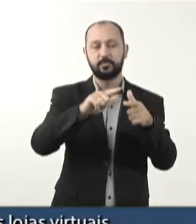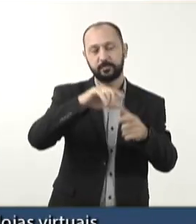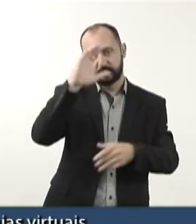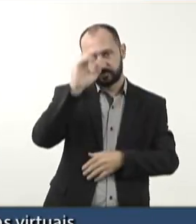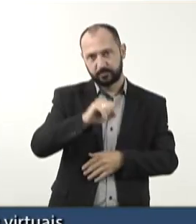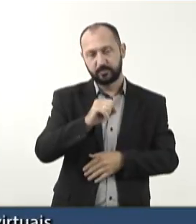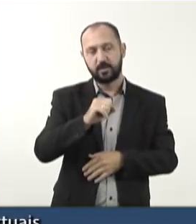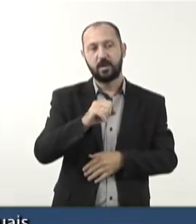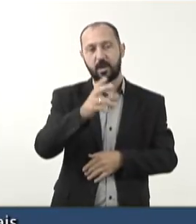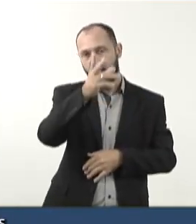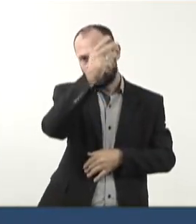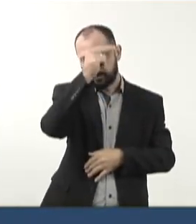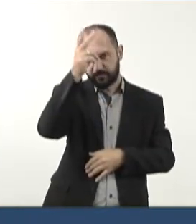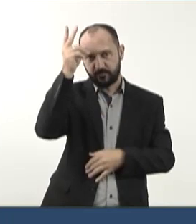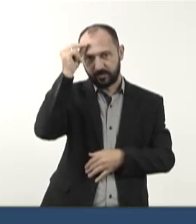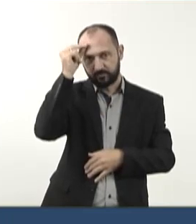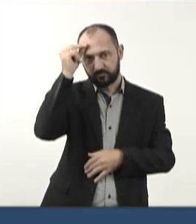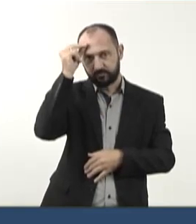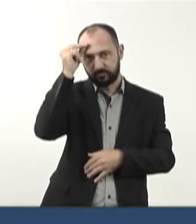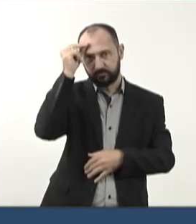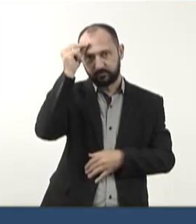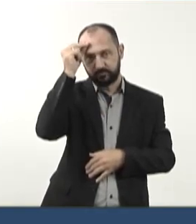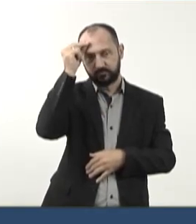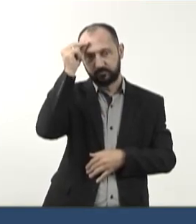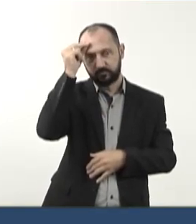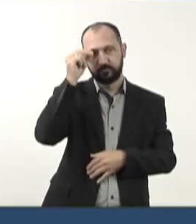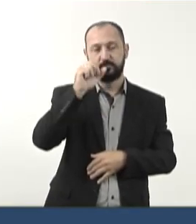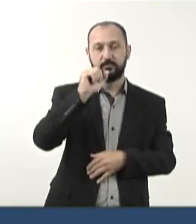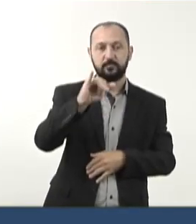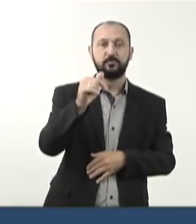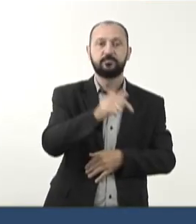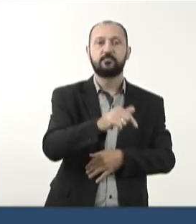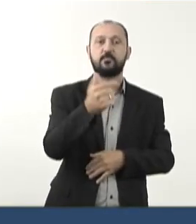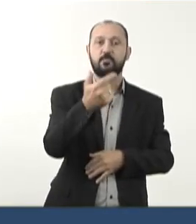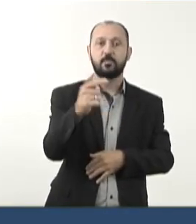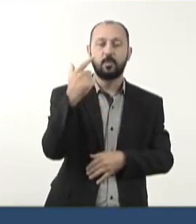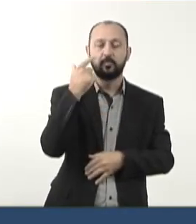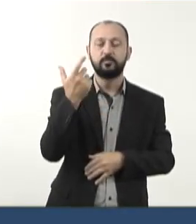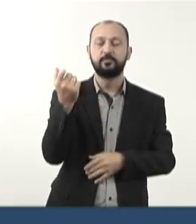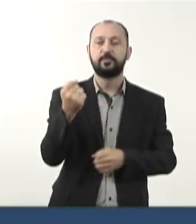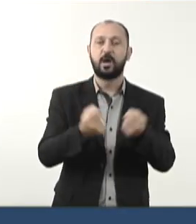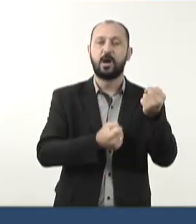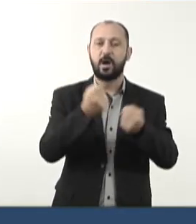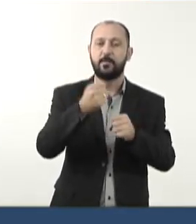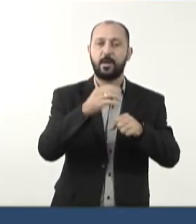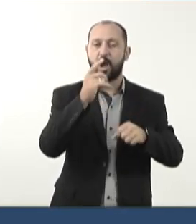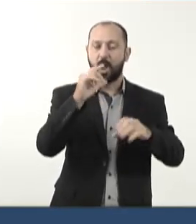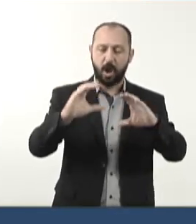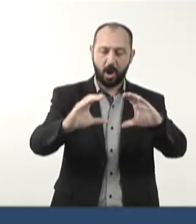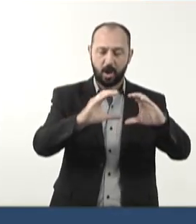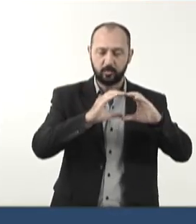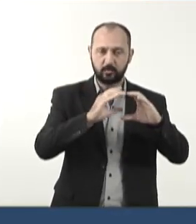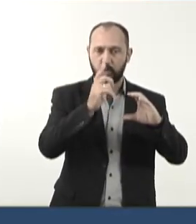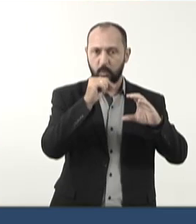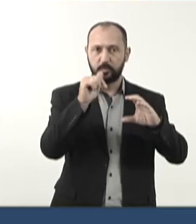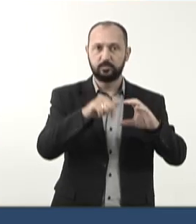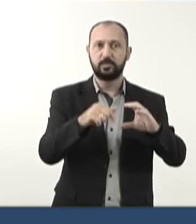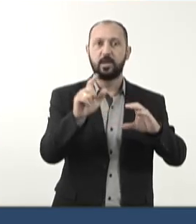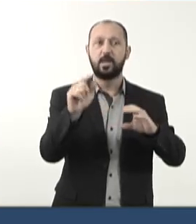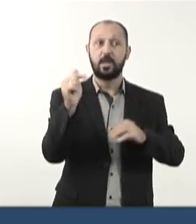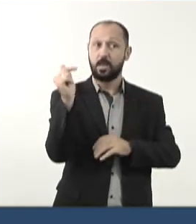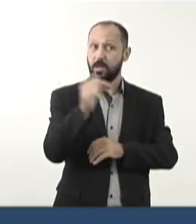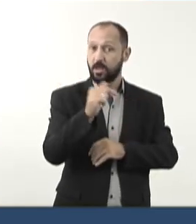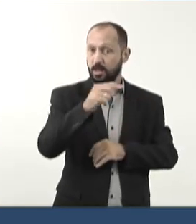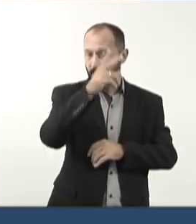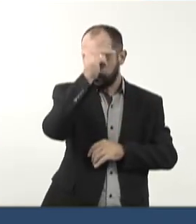problema é o prefeito municipal. Se ele não tem carro-pipa, se ele não tem como, ele, prefeito,